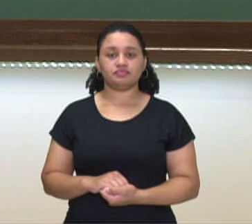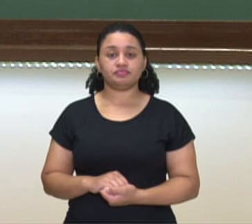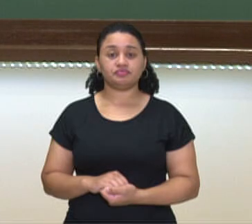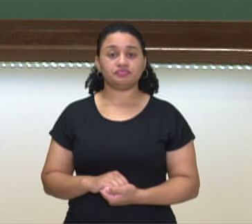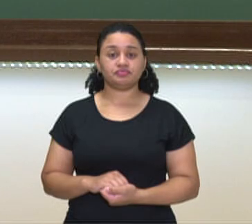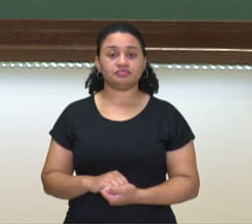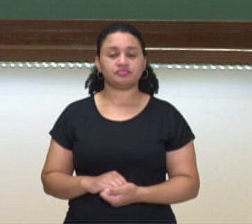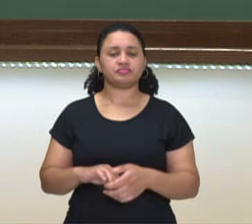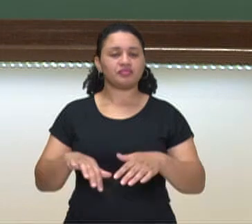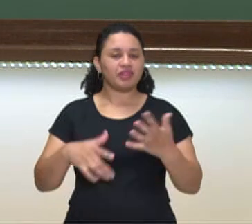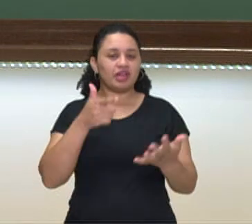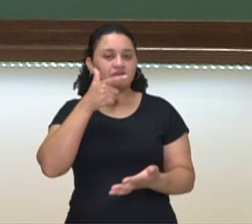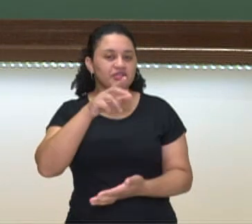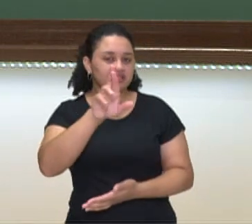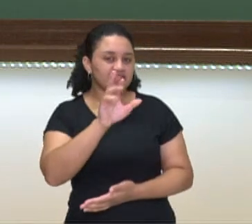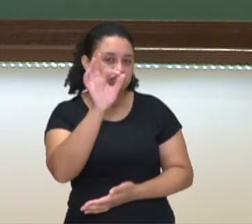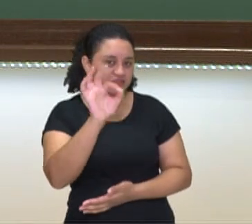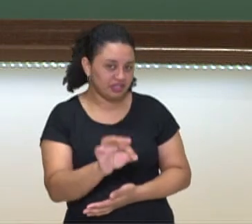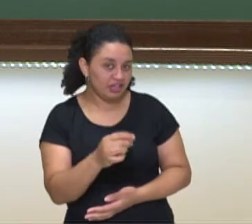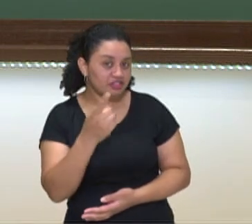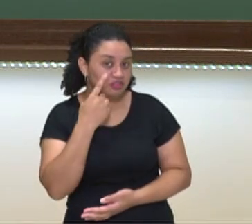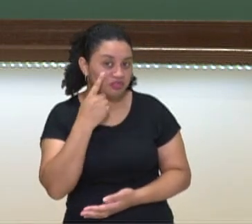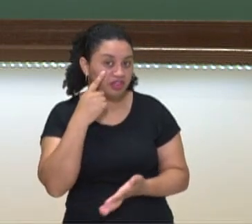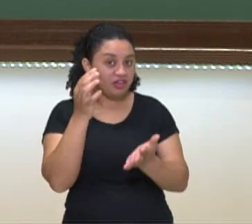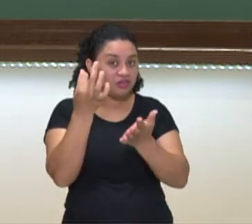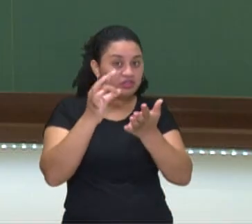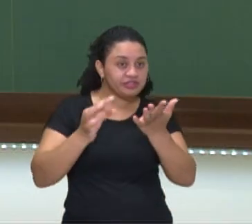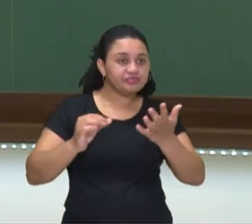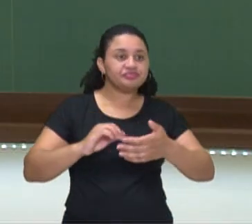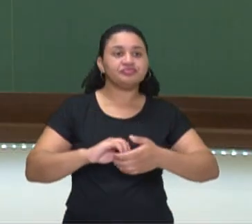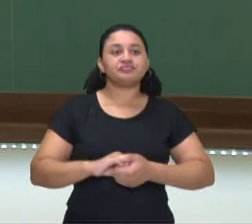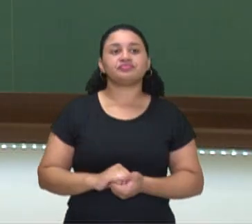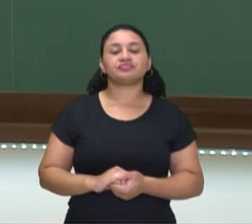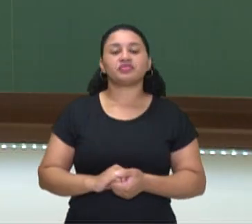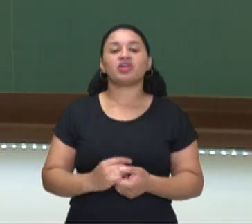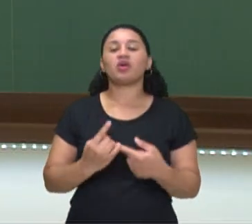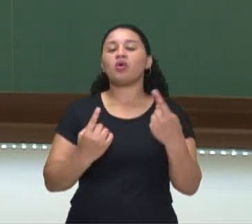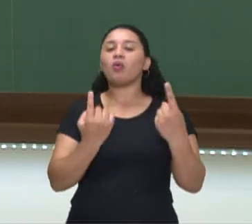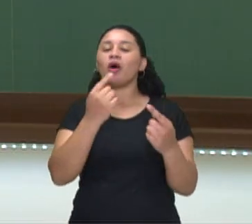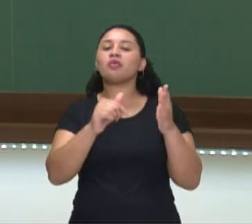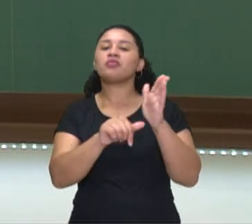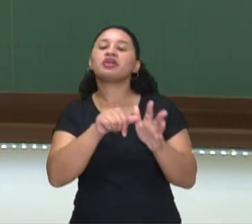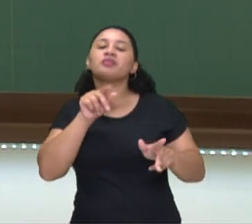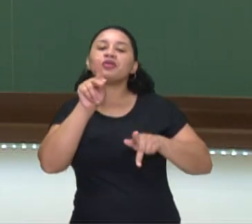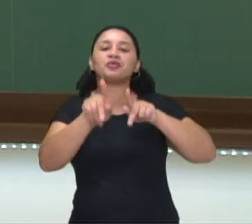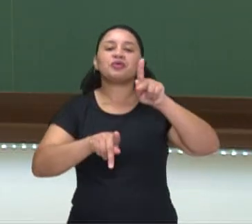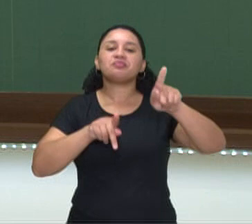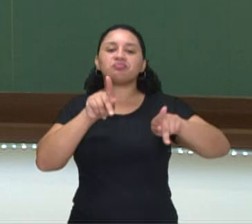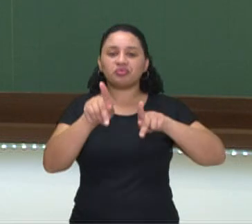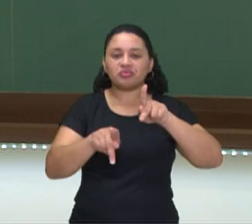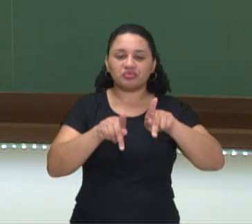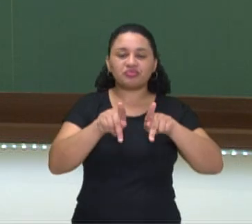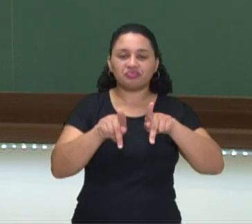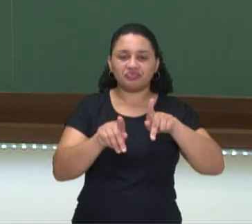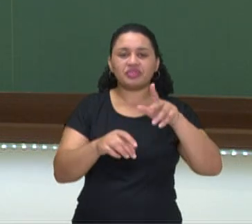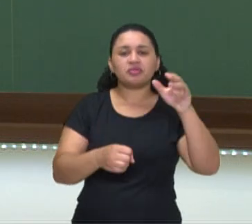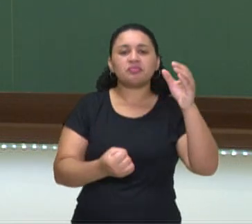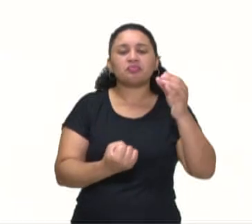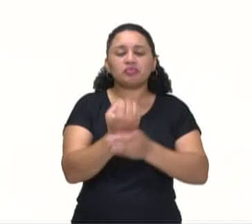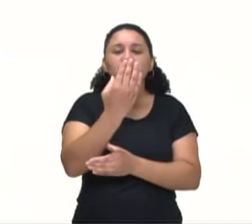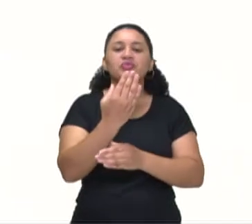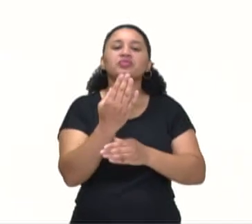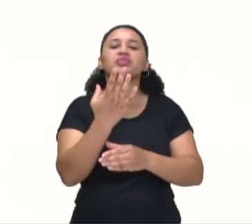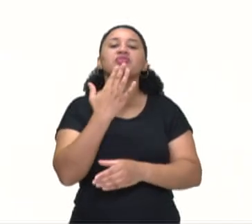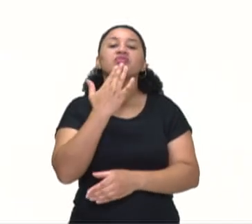E aí, acertou? Vamos conferir? Qual a primeira civilização a